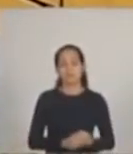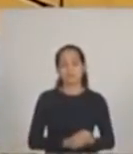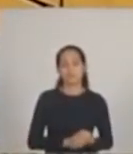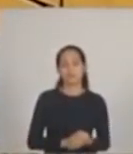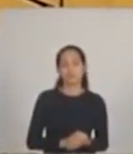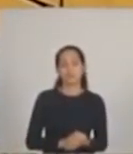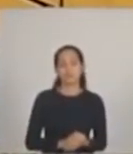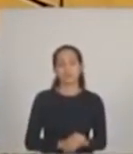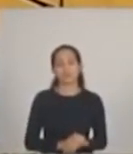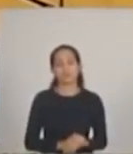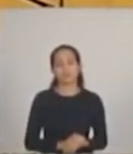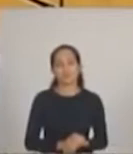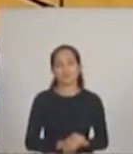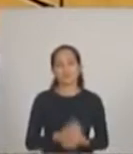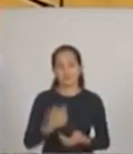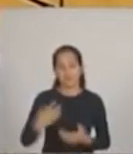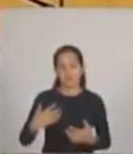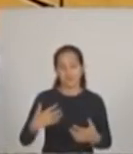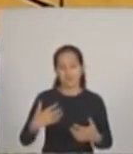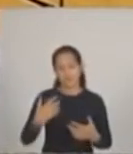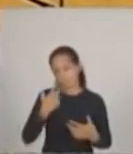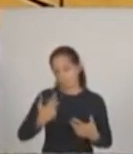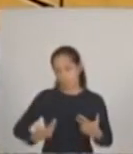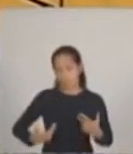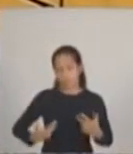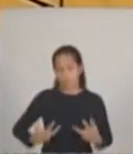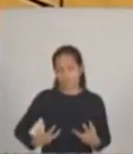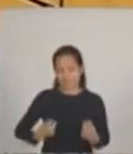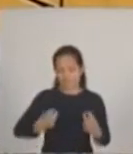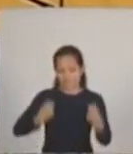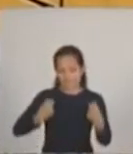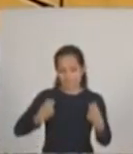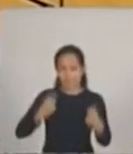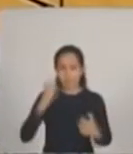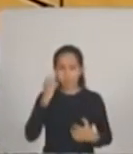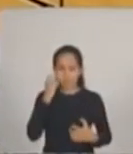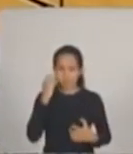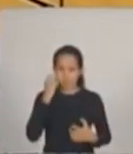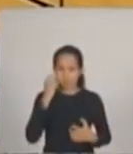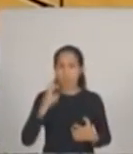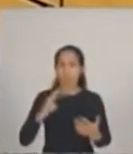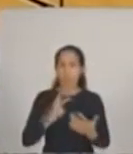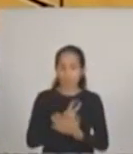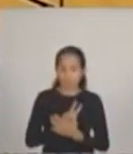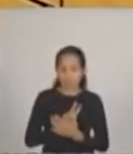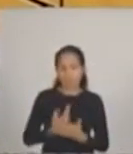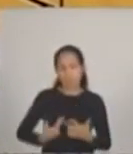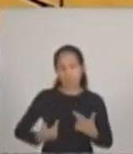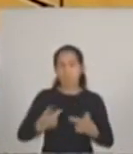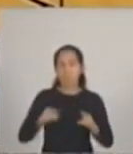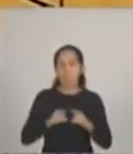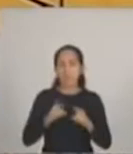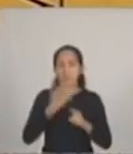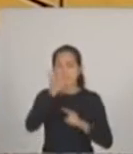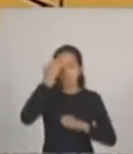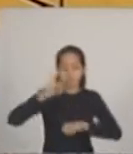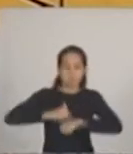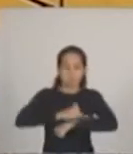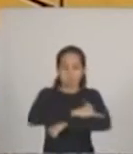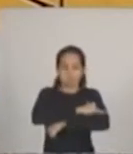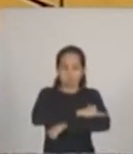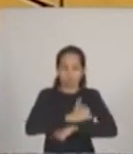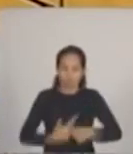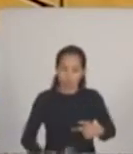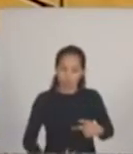às neoplasias, do câncer de mama, por exemplo, também com relação à reparação de bariátricas, de queimados, que